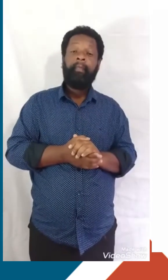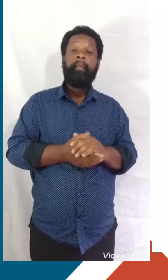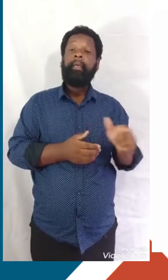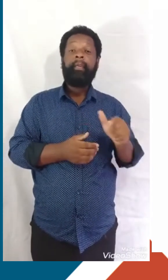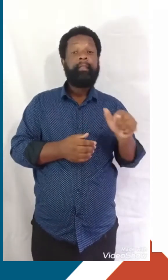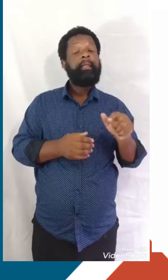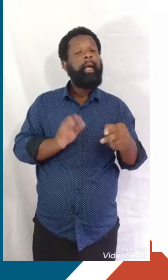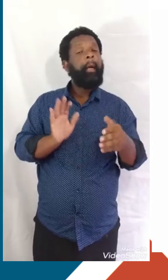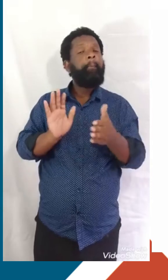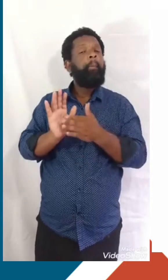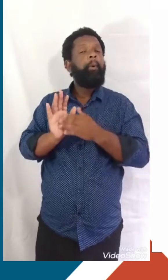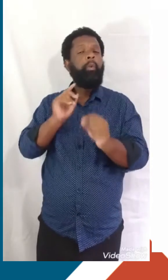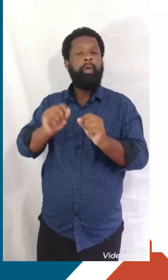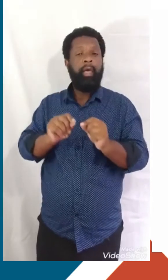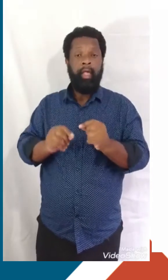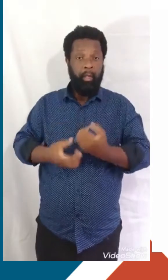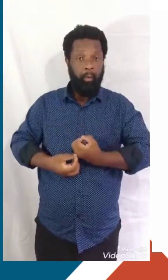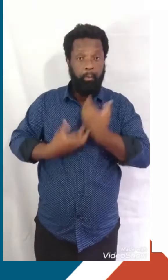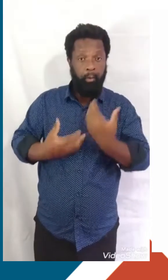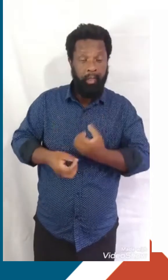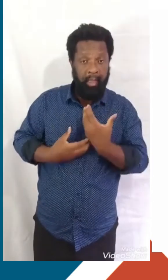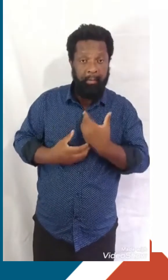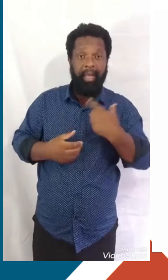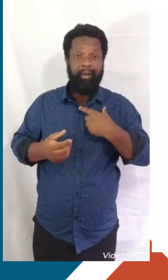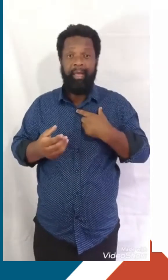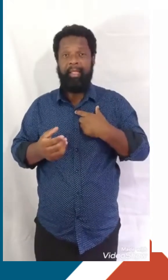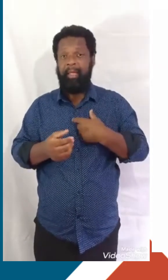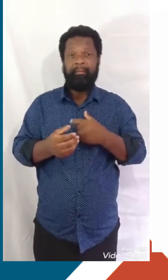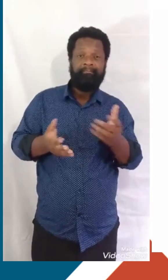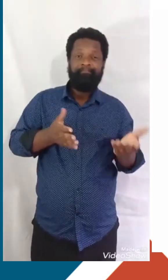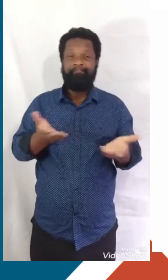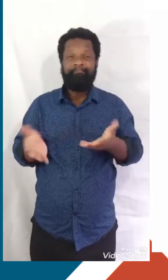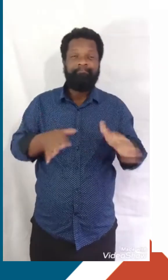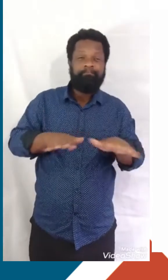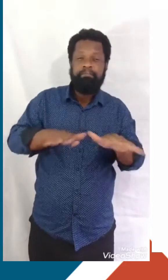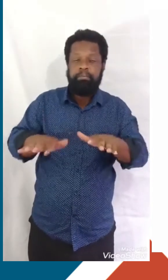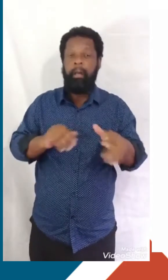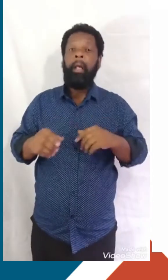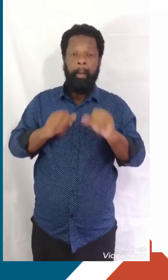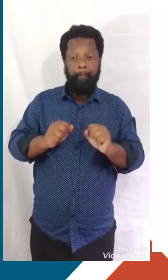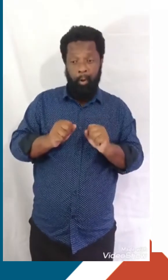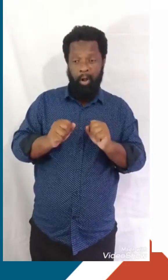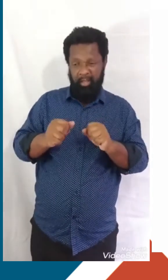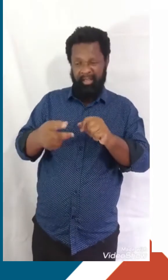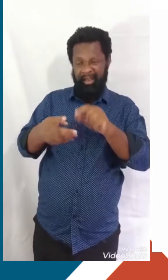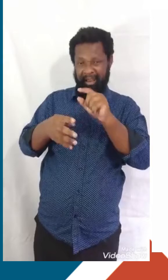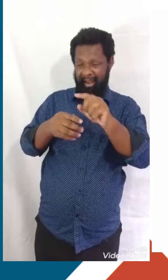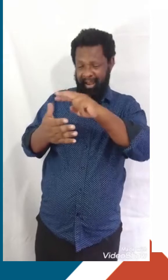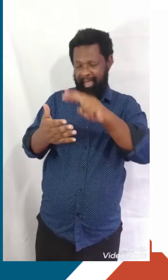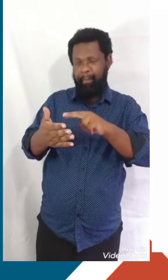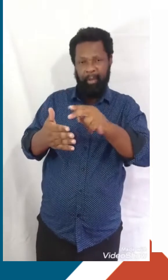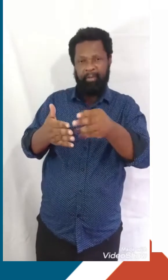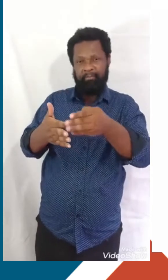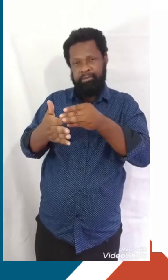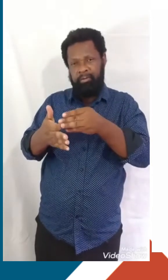é que o poema fosse visto como algo dinâmico e passível de alterações por interferência do leitor,